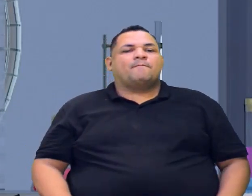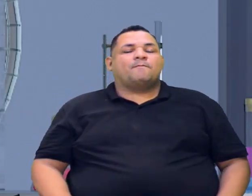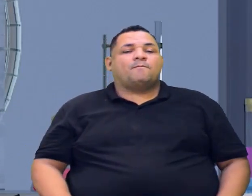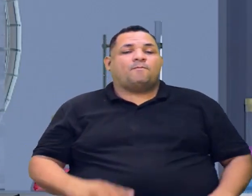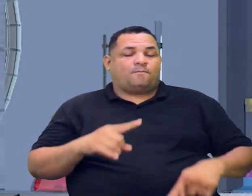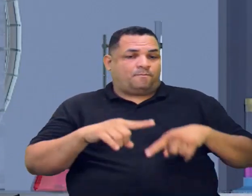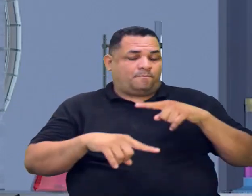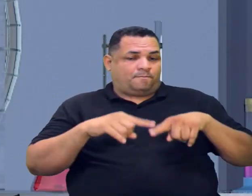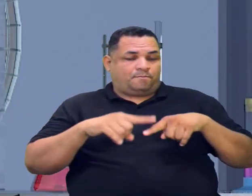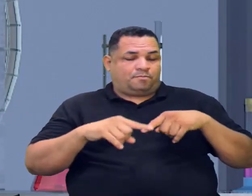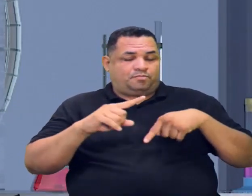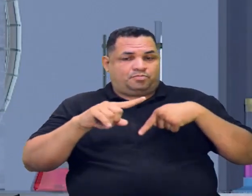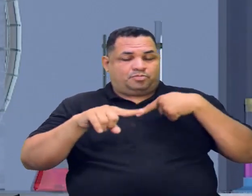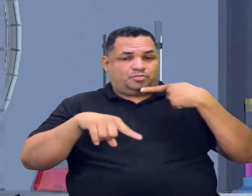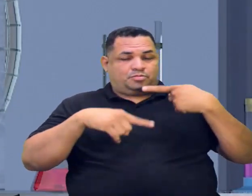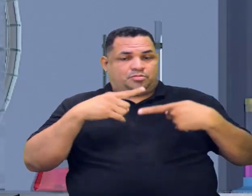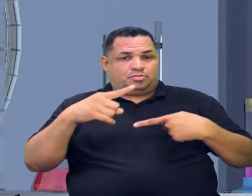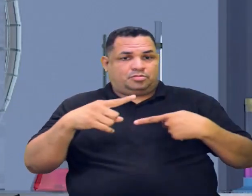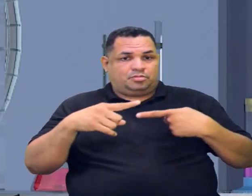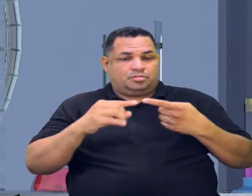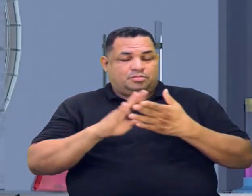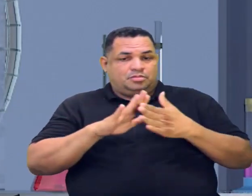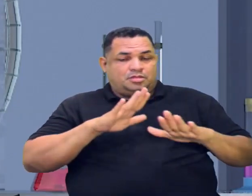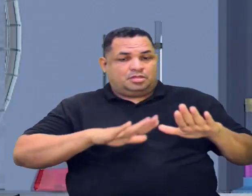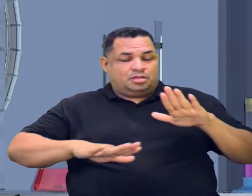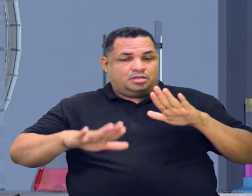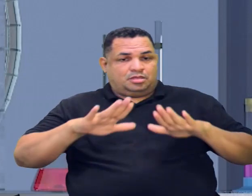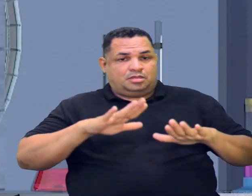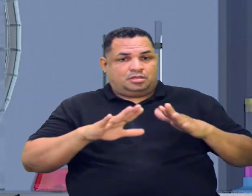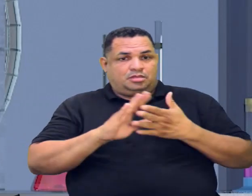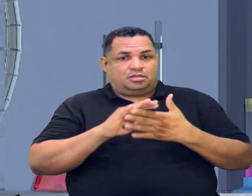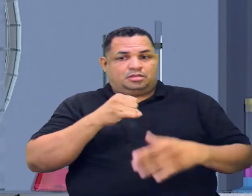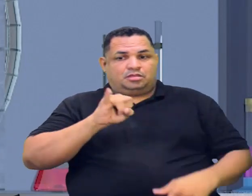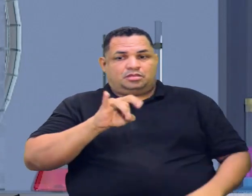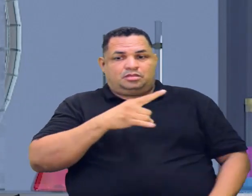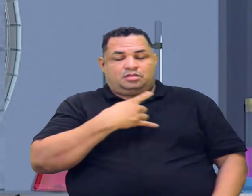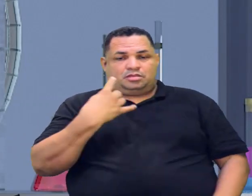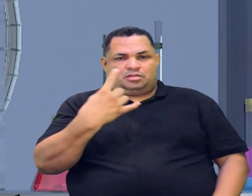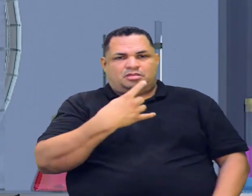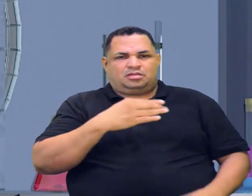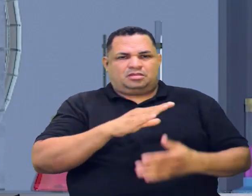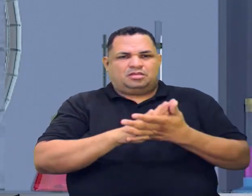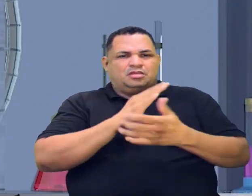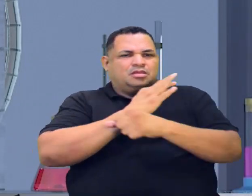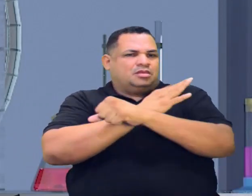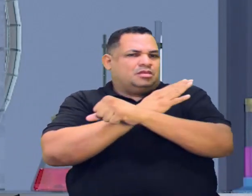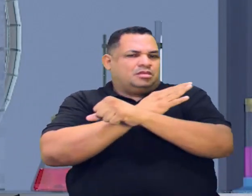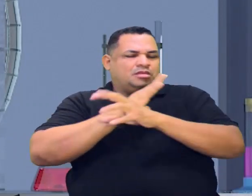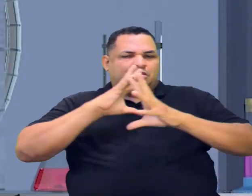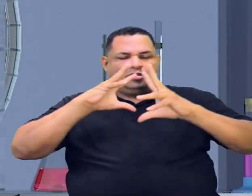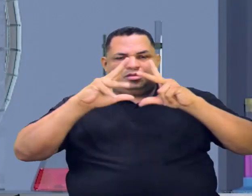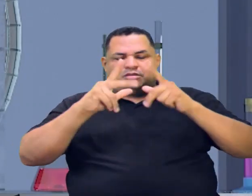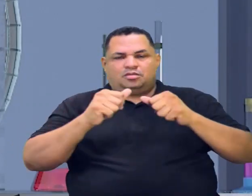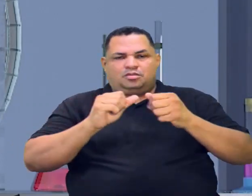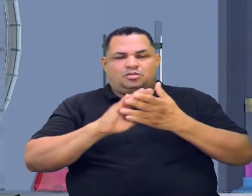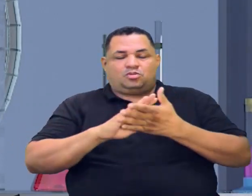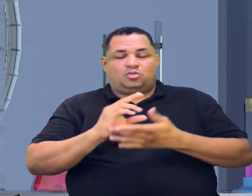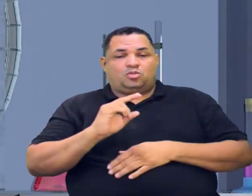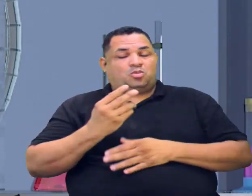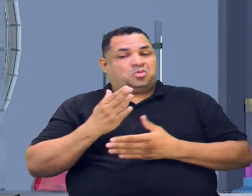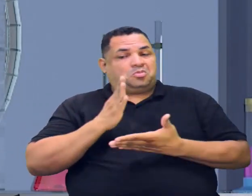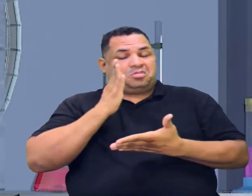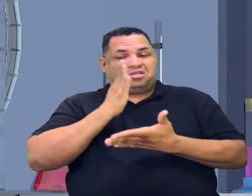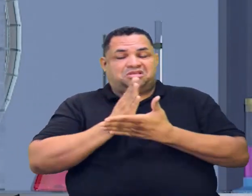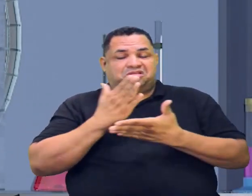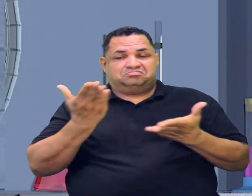O produto final a ser formado vai depender se nós estamos falando de uma oxidação total ou